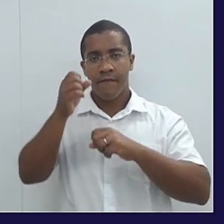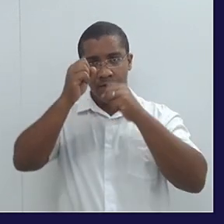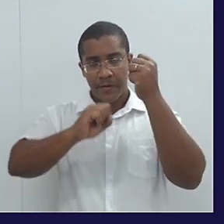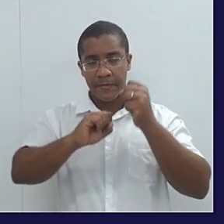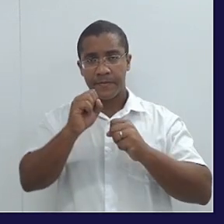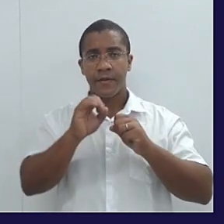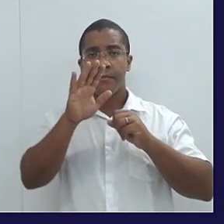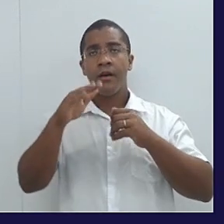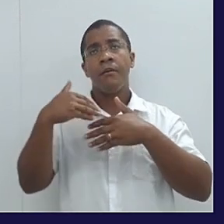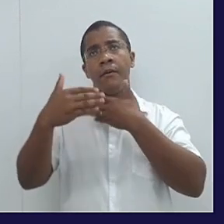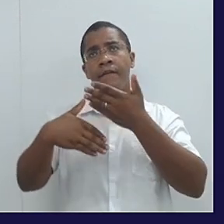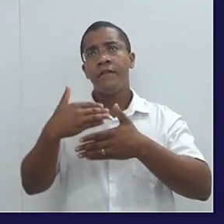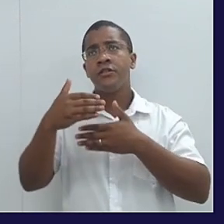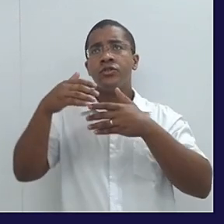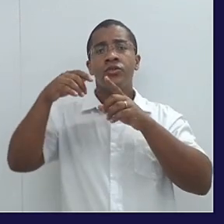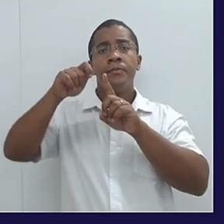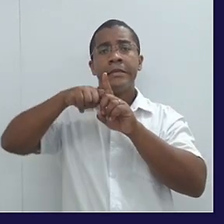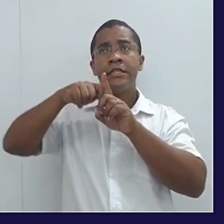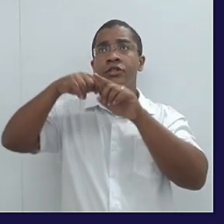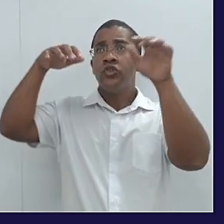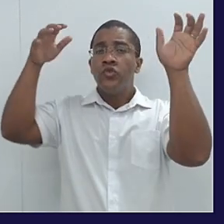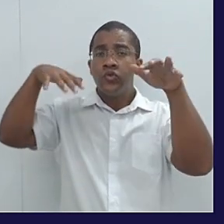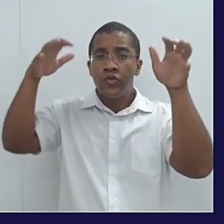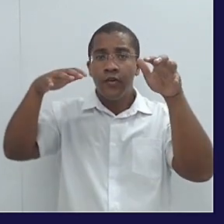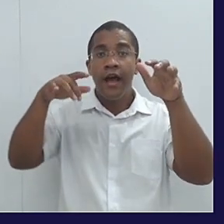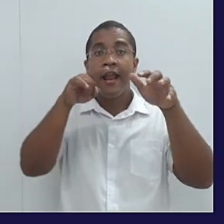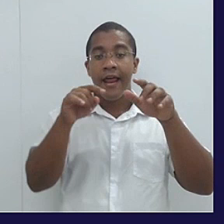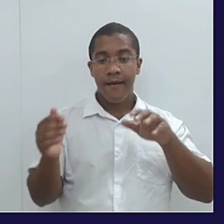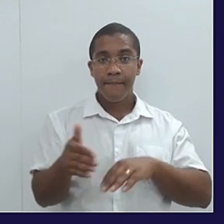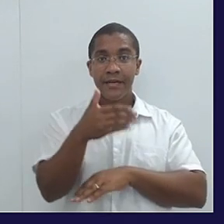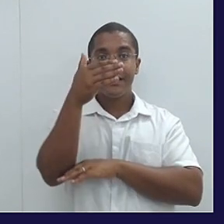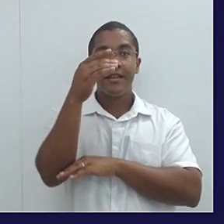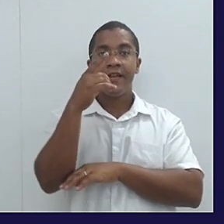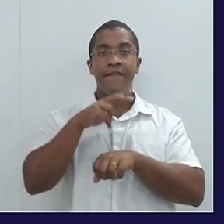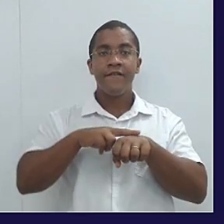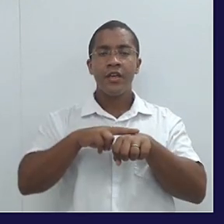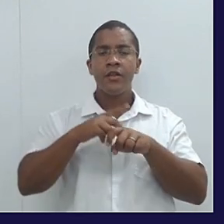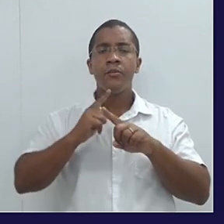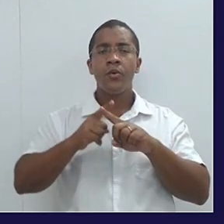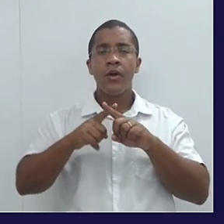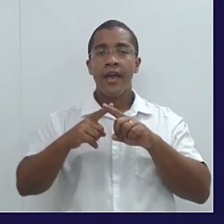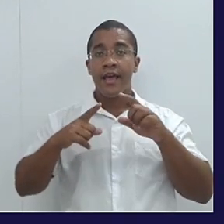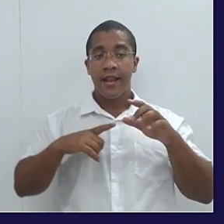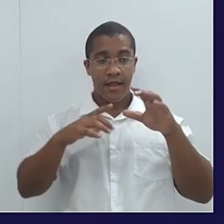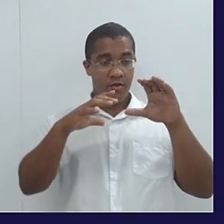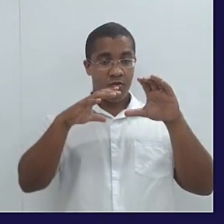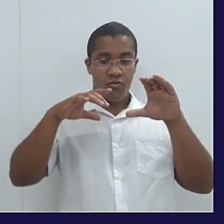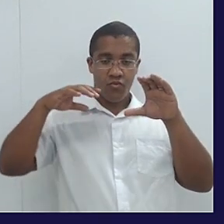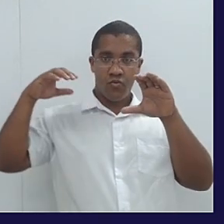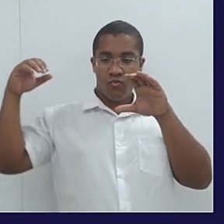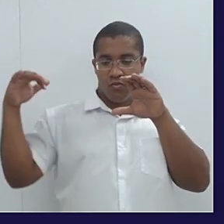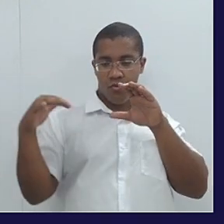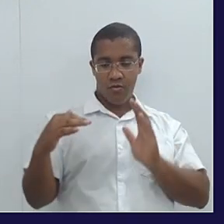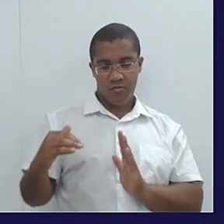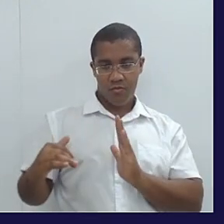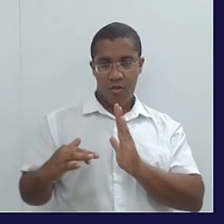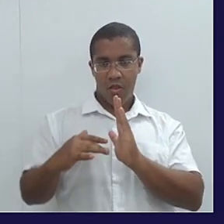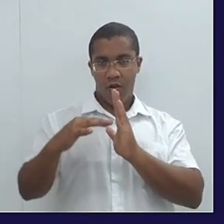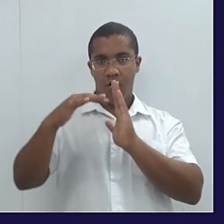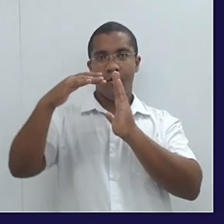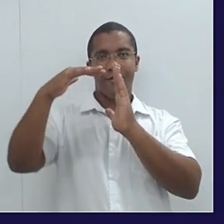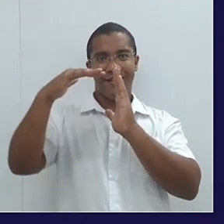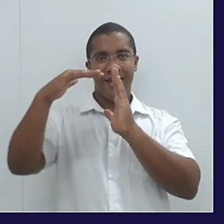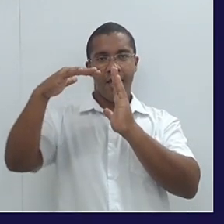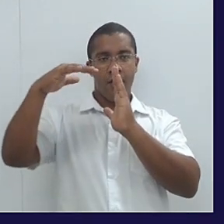mais prolongadas, a bandeira fica verde, pois os reservatórios de usinas hidrelétricas ficam cheios